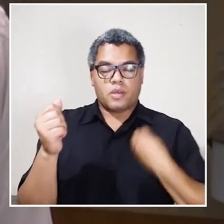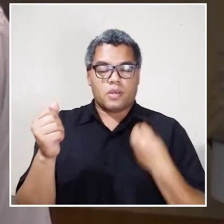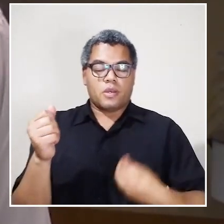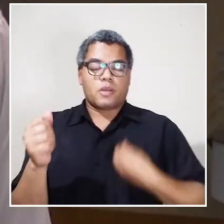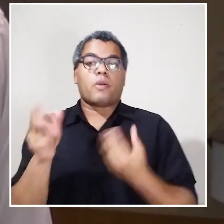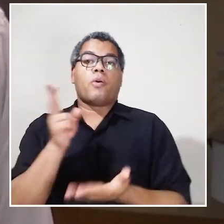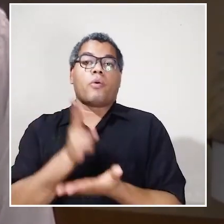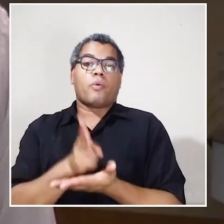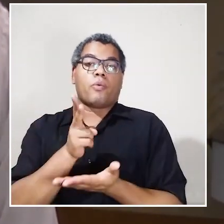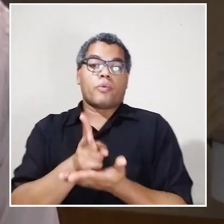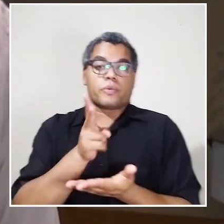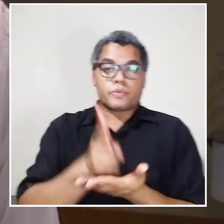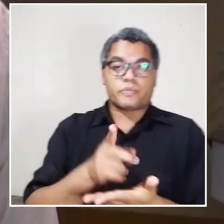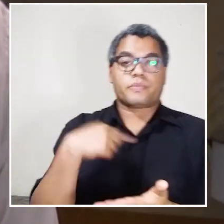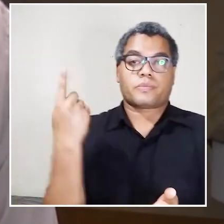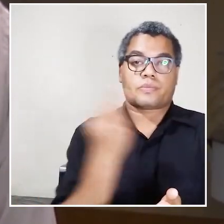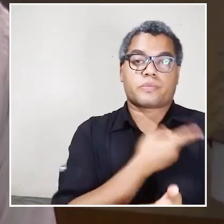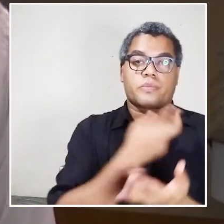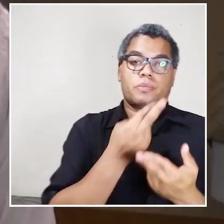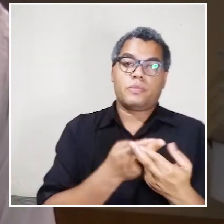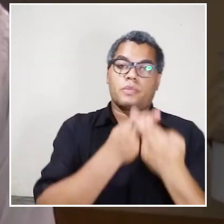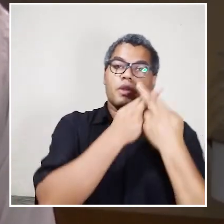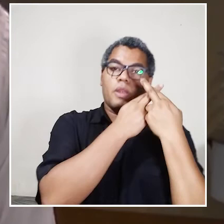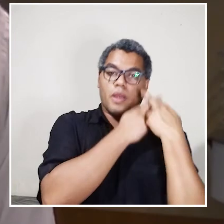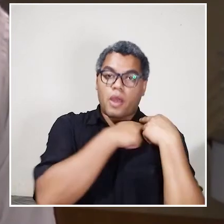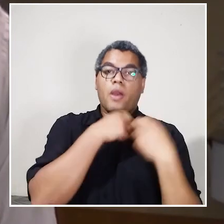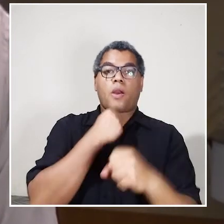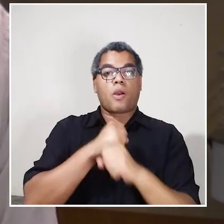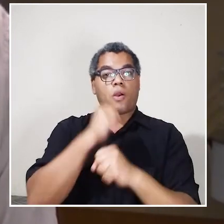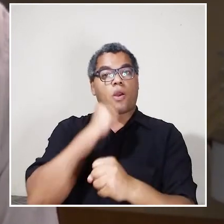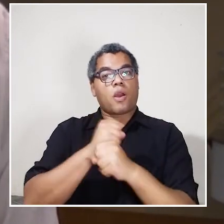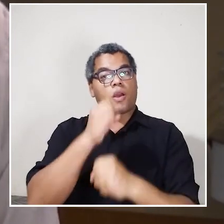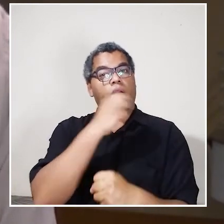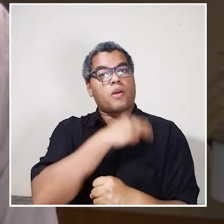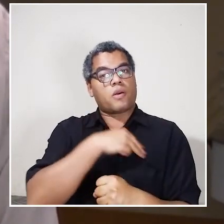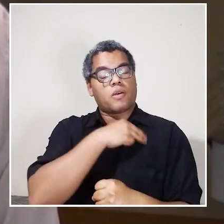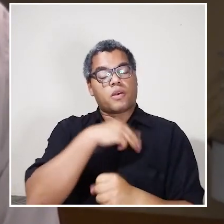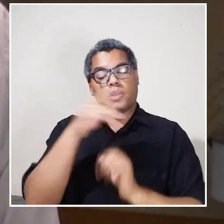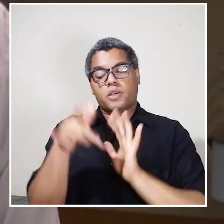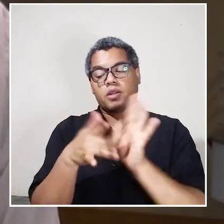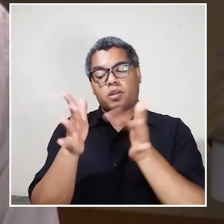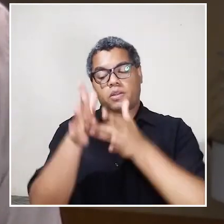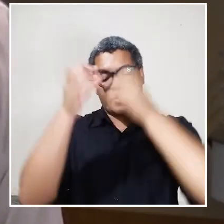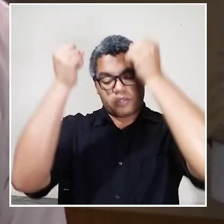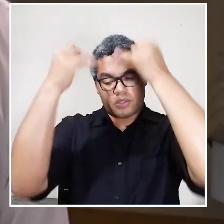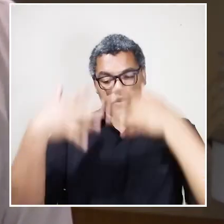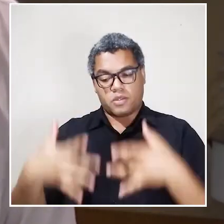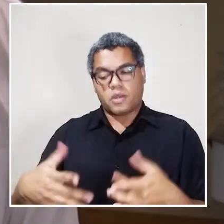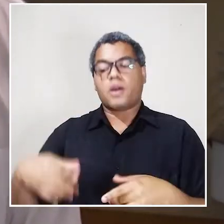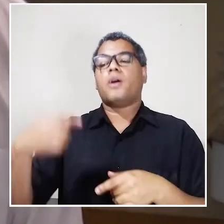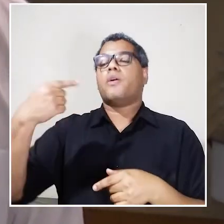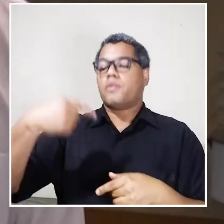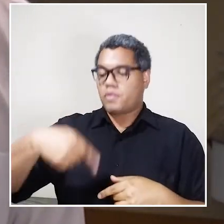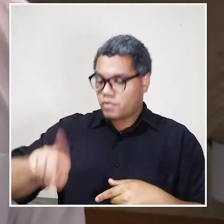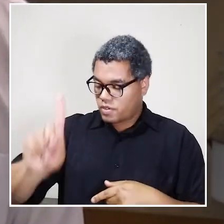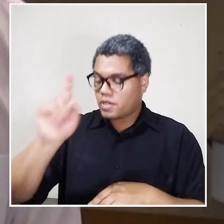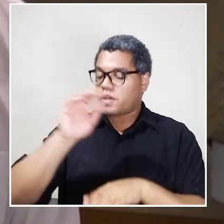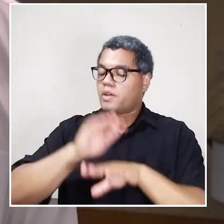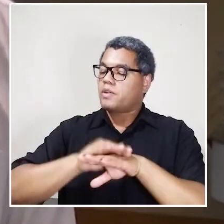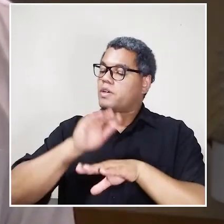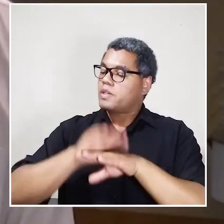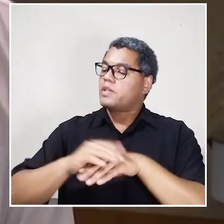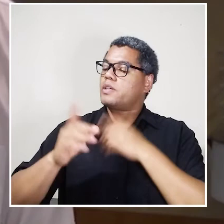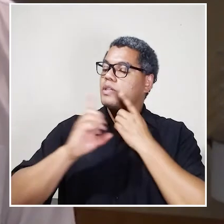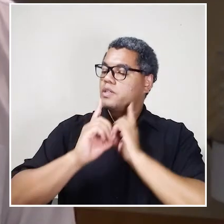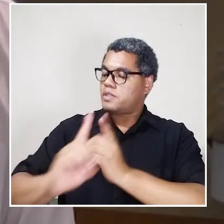desincumbidos de cumprir a obra missional que nos foi dada. Jesus disse, ide, fazei discípulos de todas as